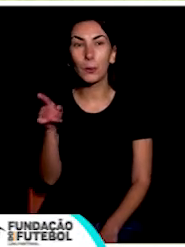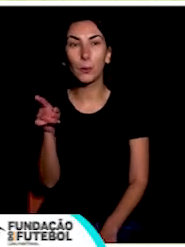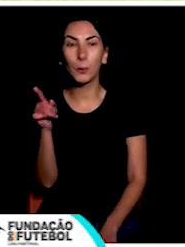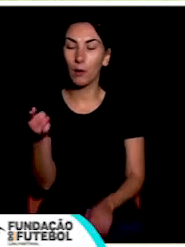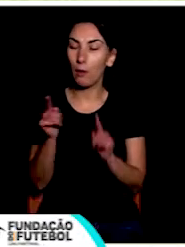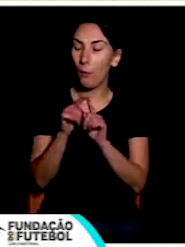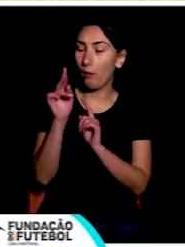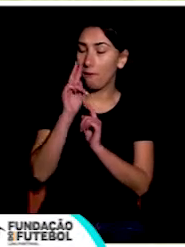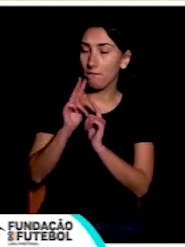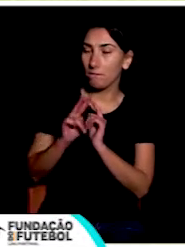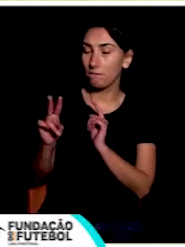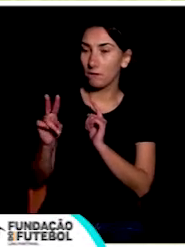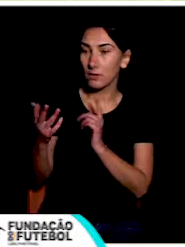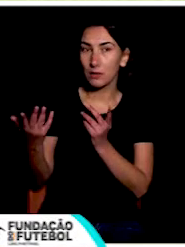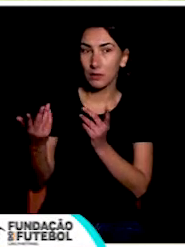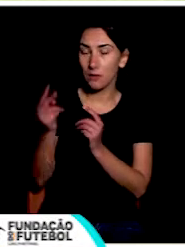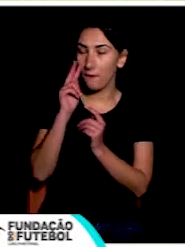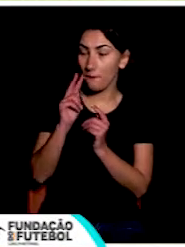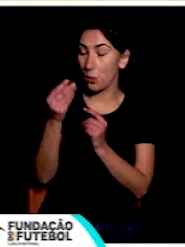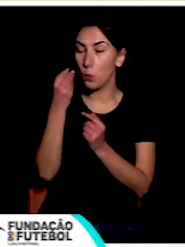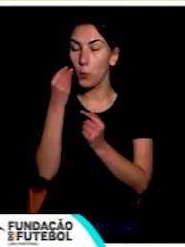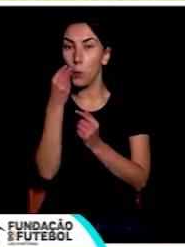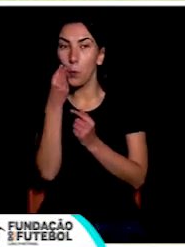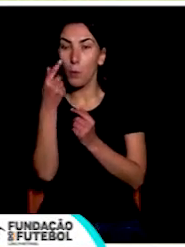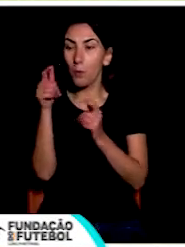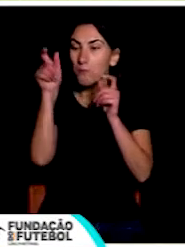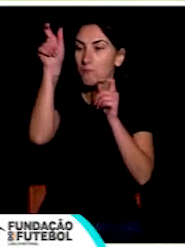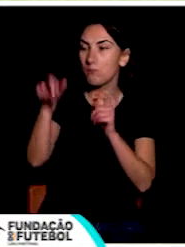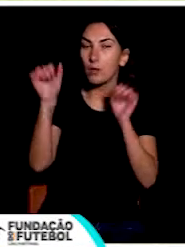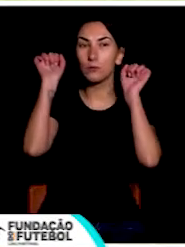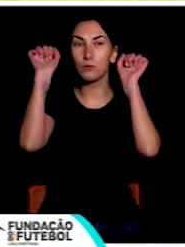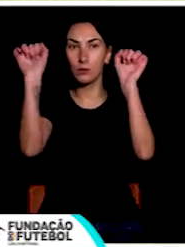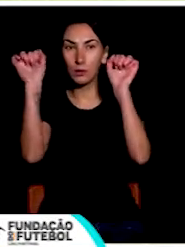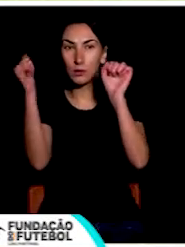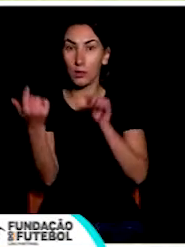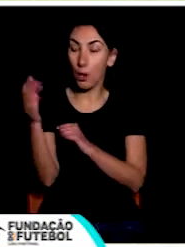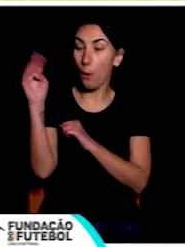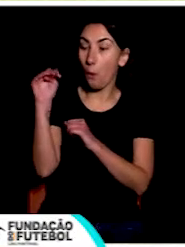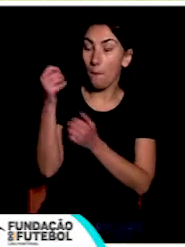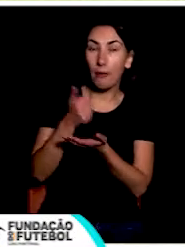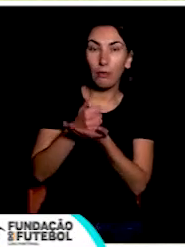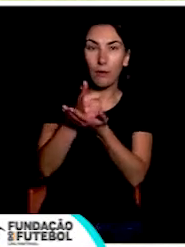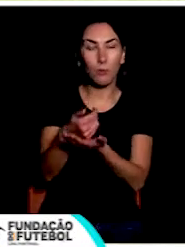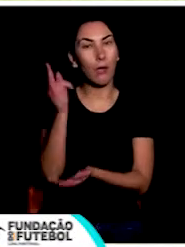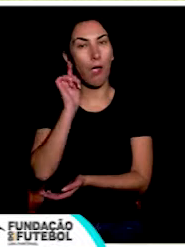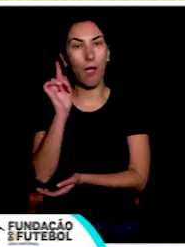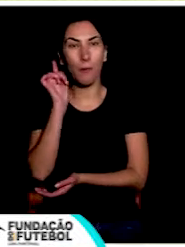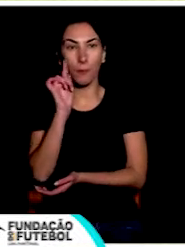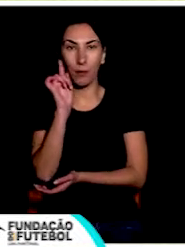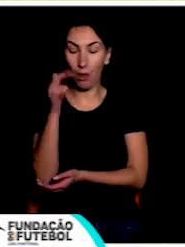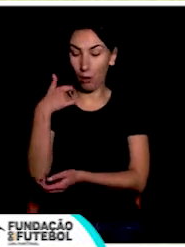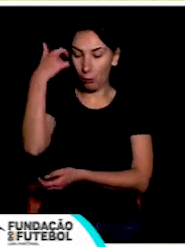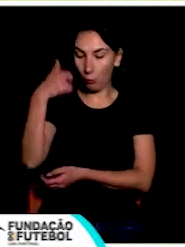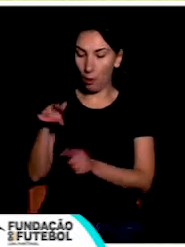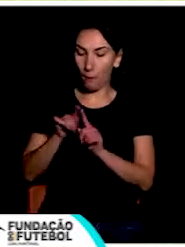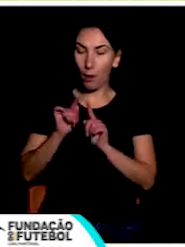Primeiro você dá uma olhada. O posicionamento do guarda-redes, né? E o pé de apoio é fundamental